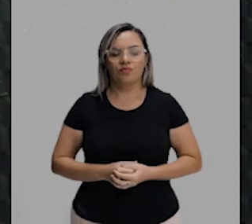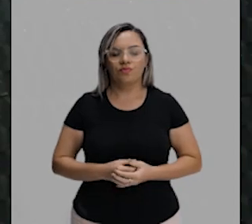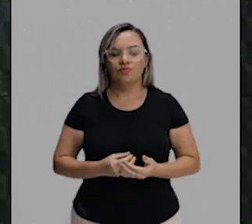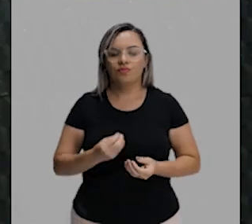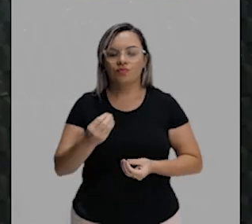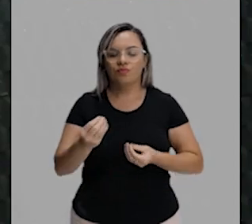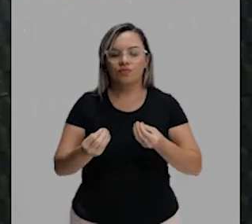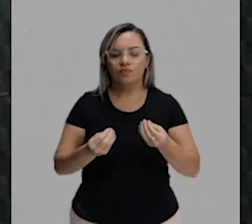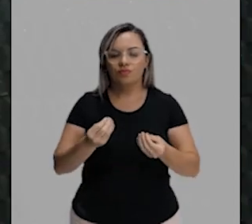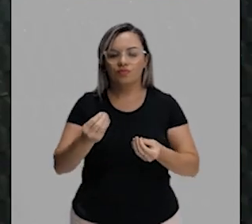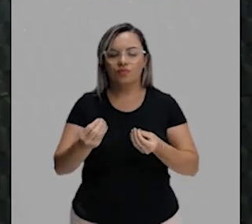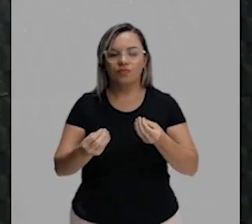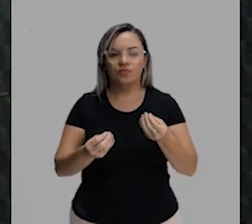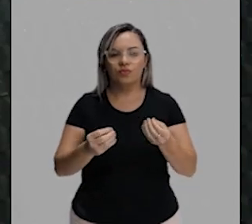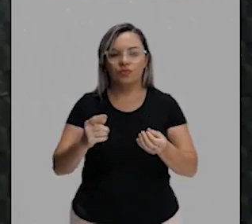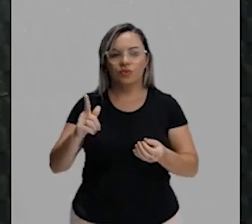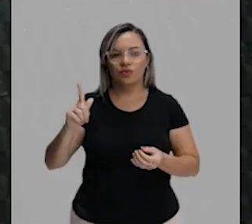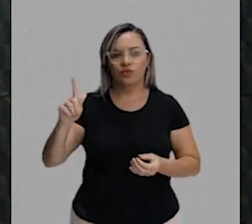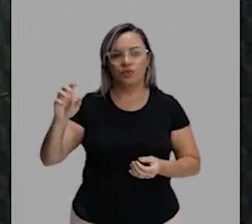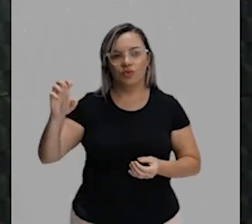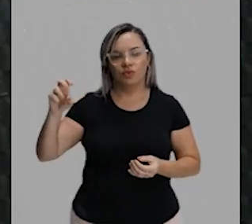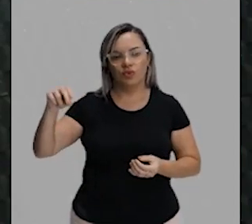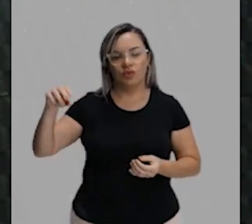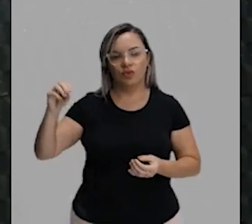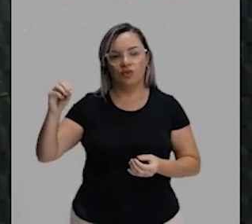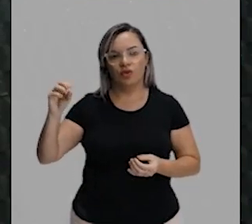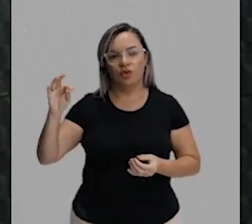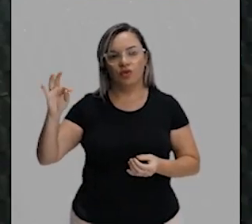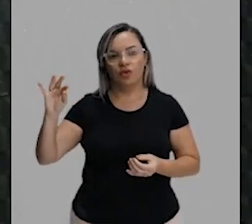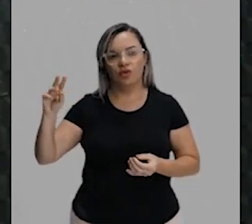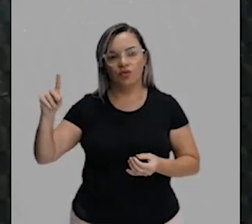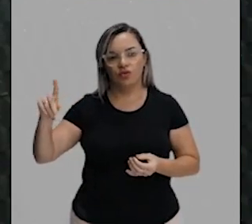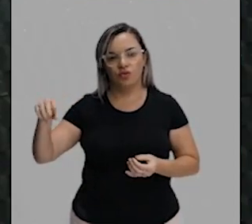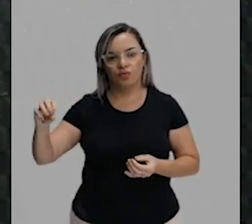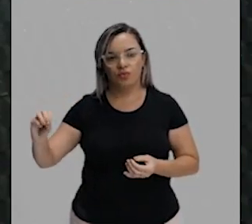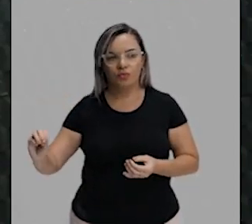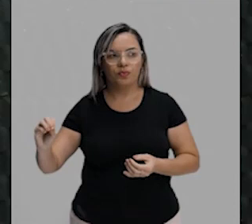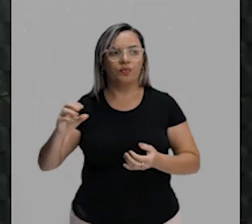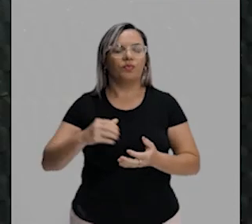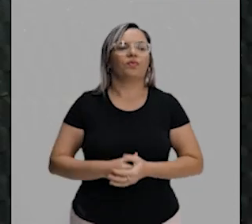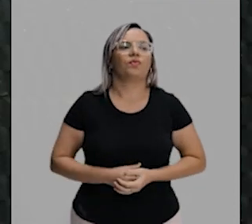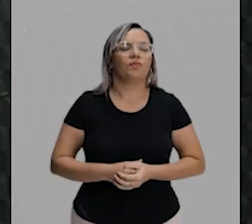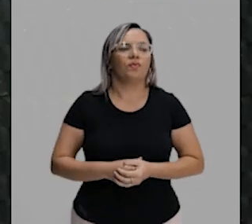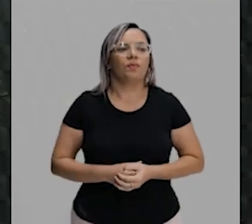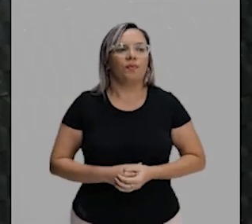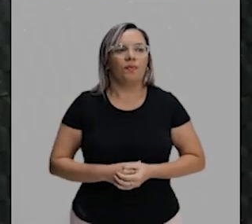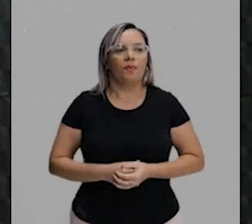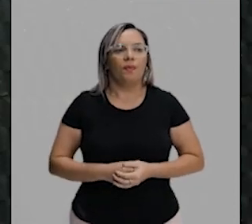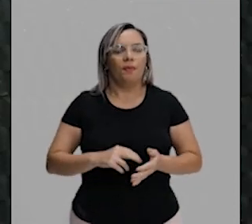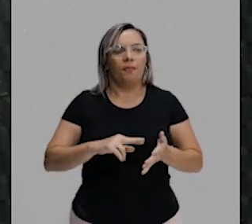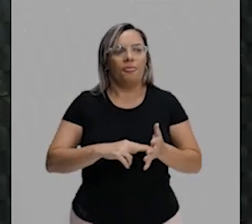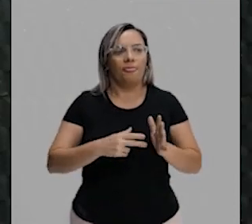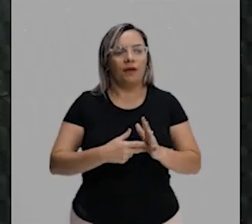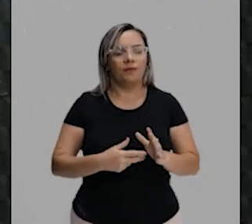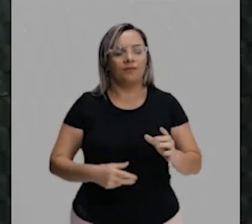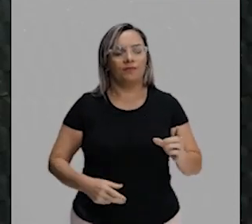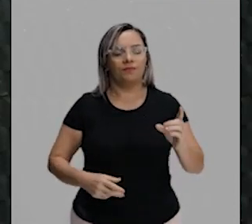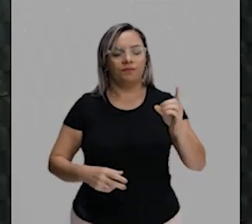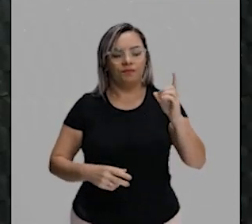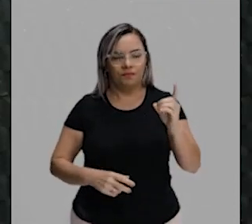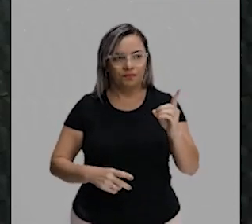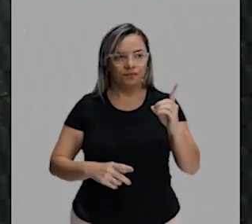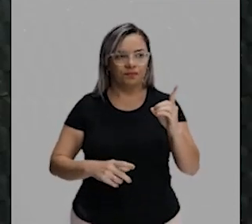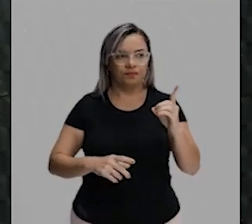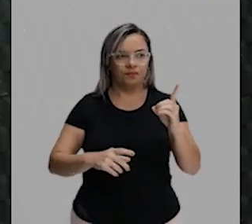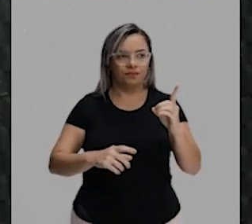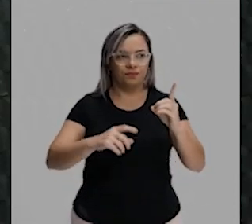os genótipos que vão codificar essa característica genética? Eu tenho aqui, ó, o genótipo